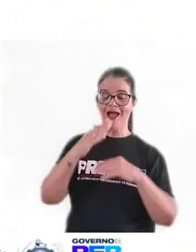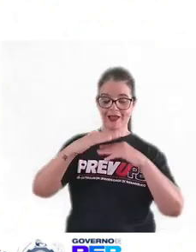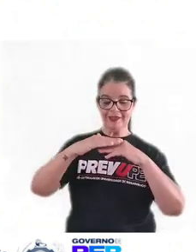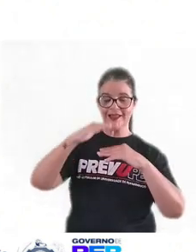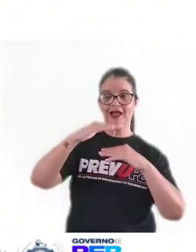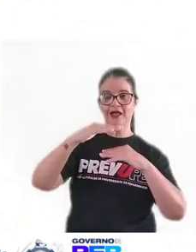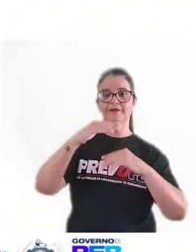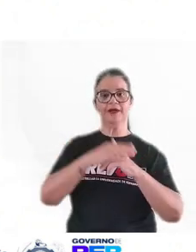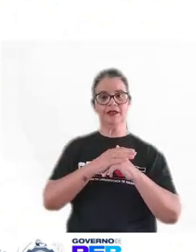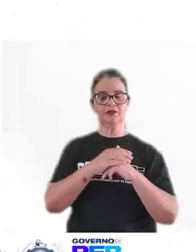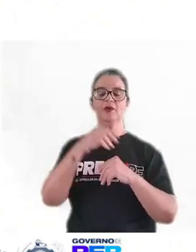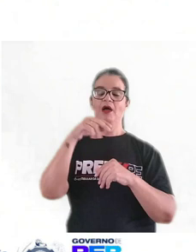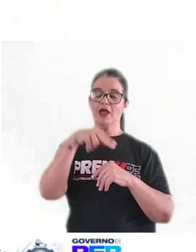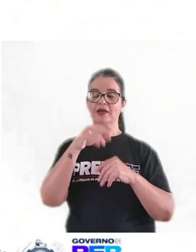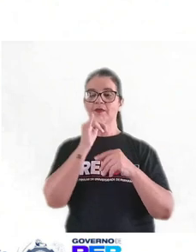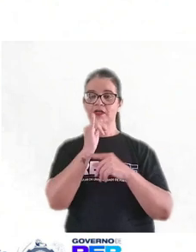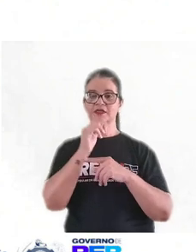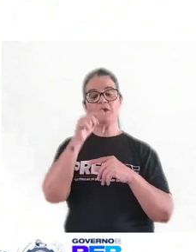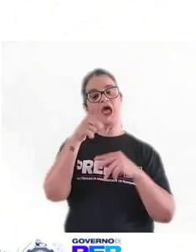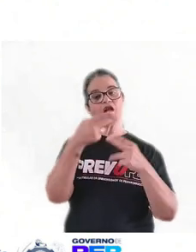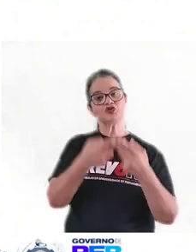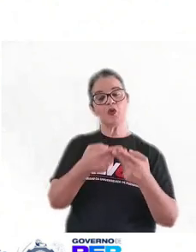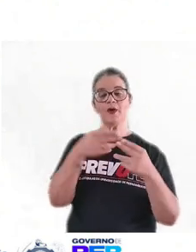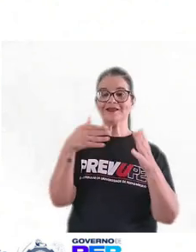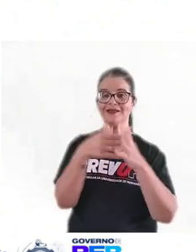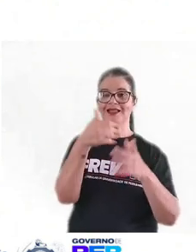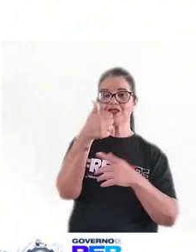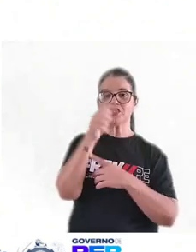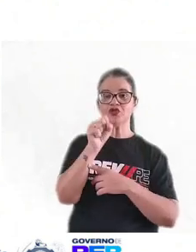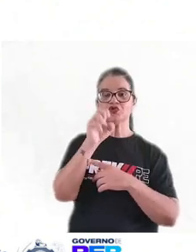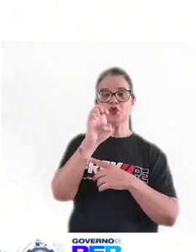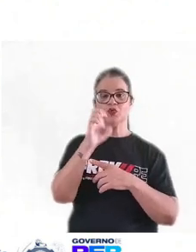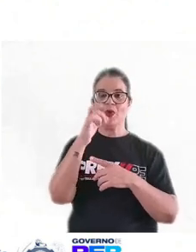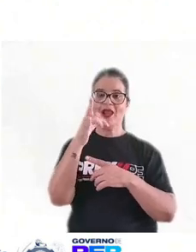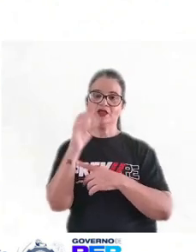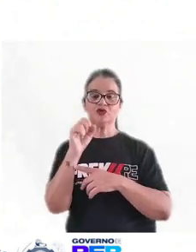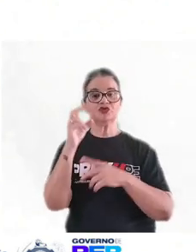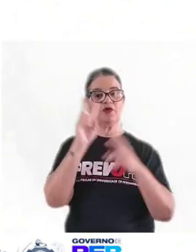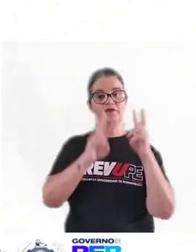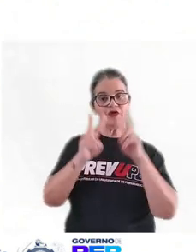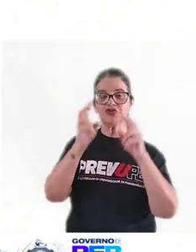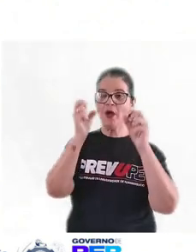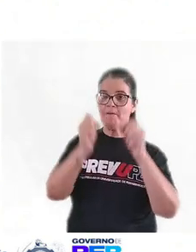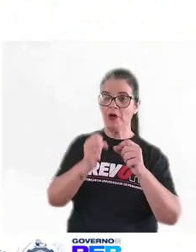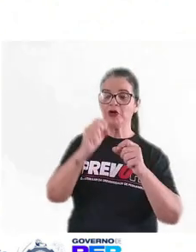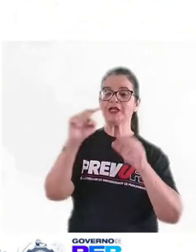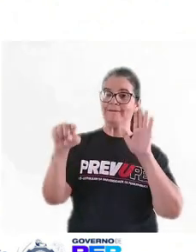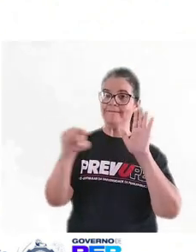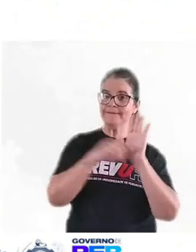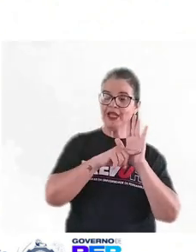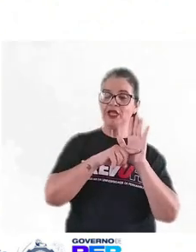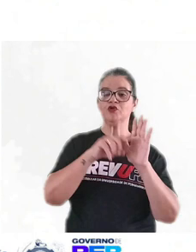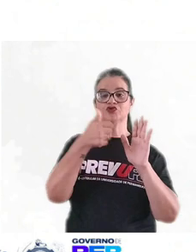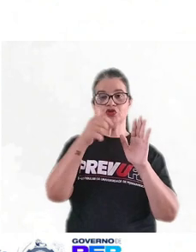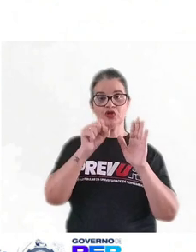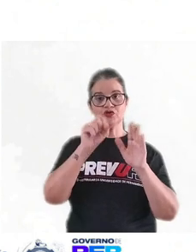6p6 6p6 7p6 7p6 7p6 8p7 8p7 9p7